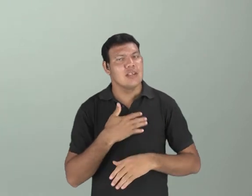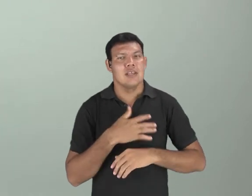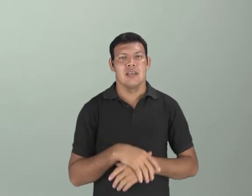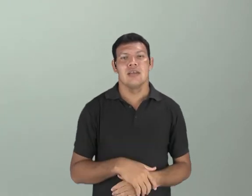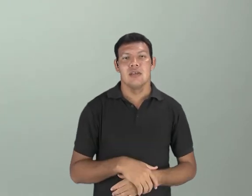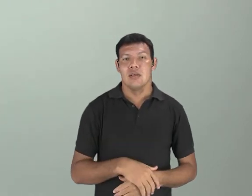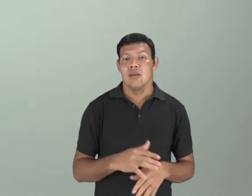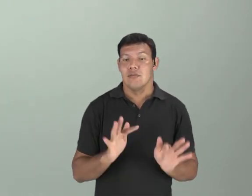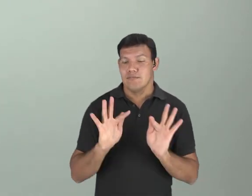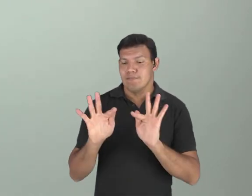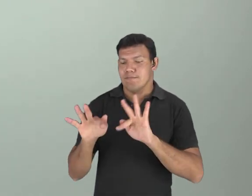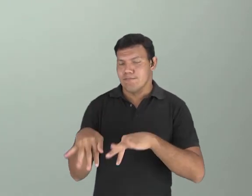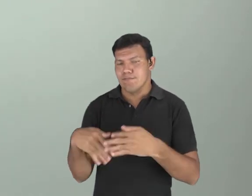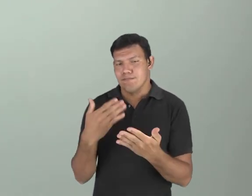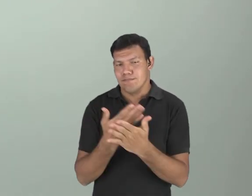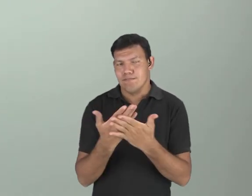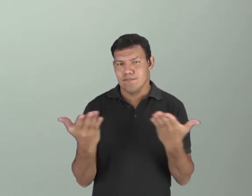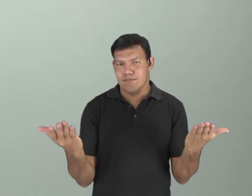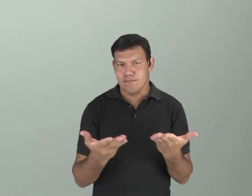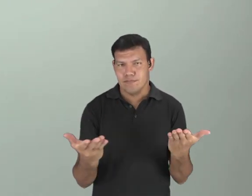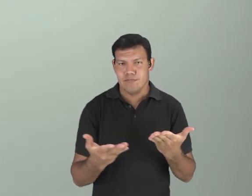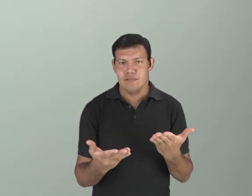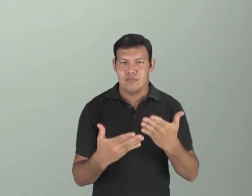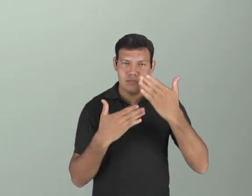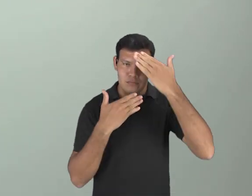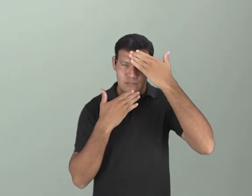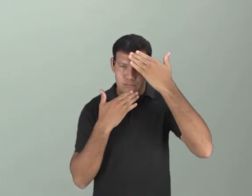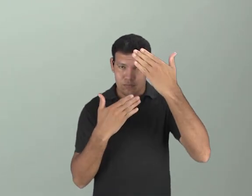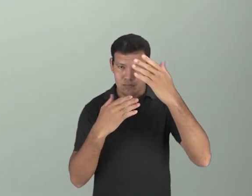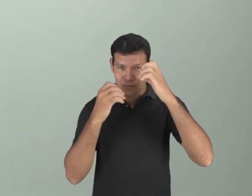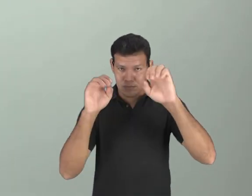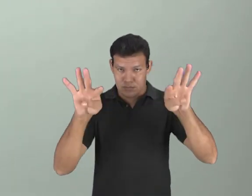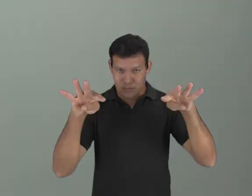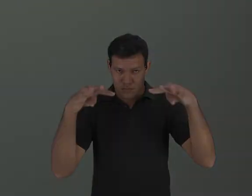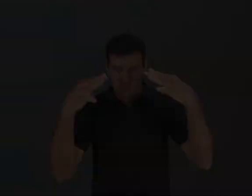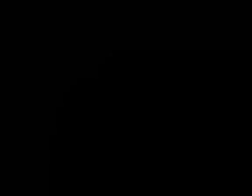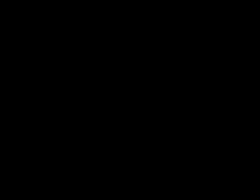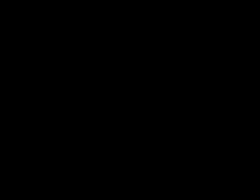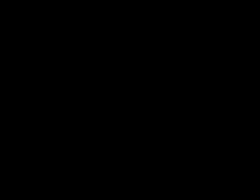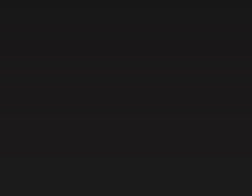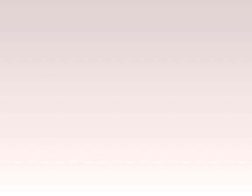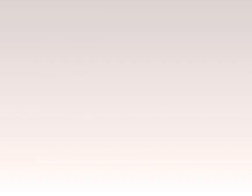hoje, nós ficamos aqui. Muito obrigada pela atenção e até a próxima!